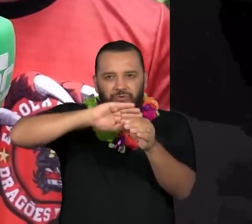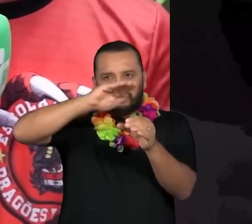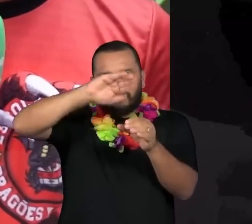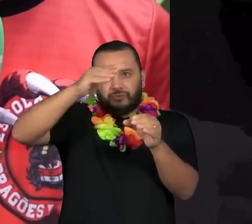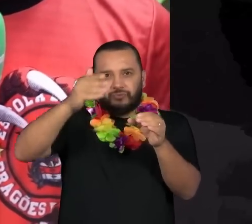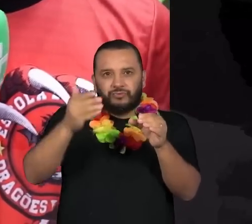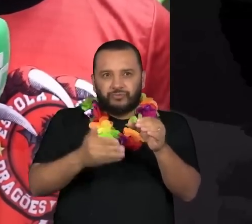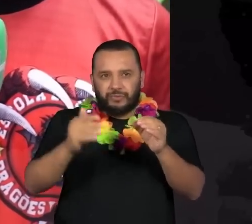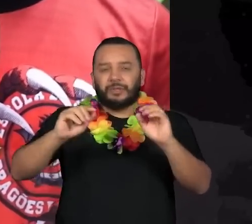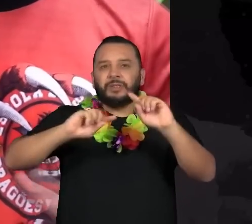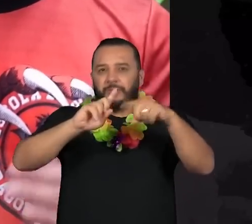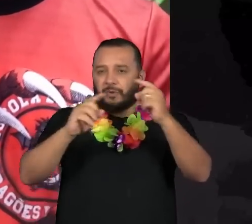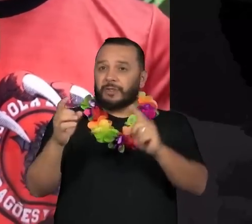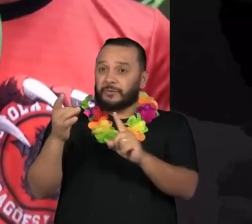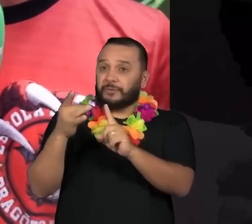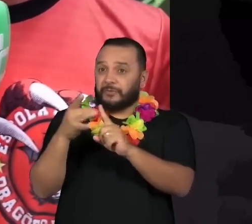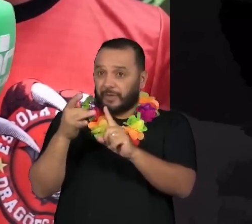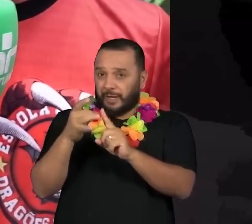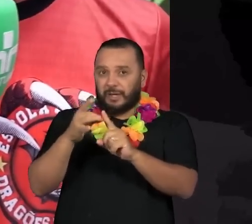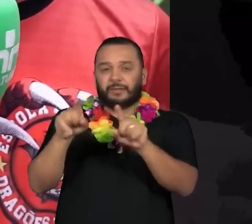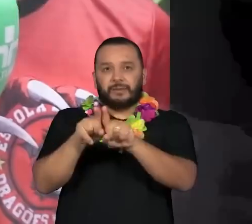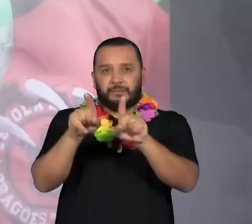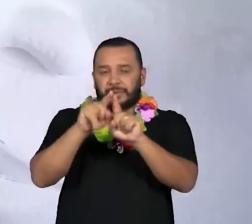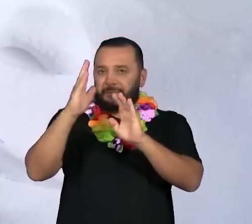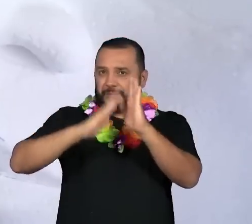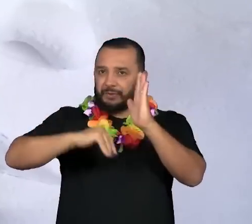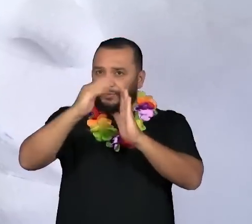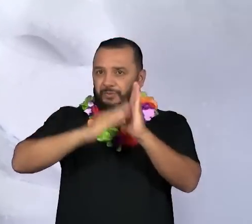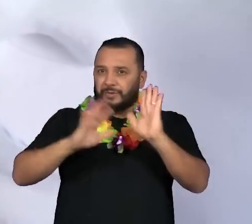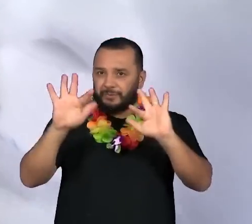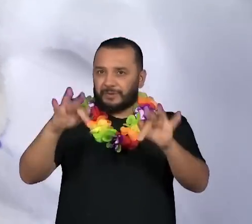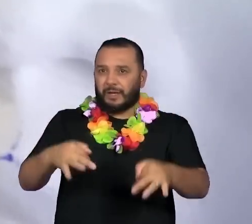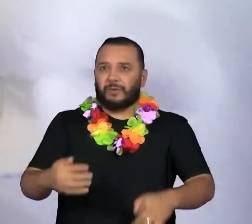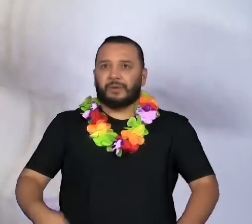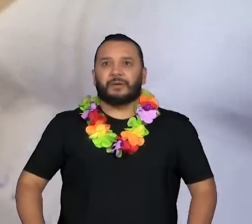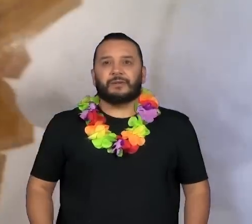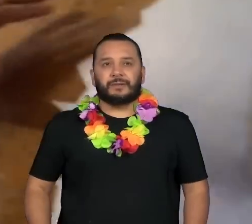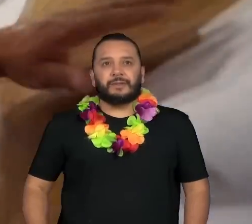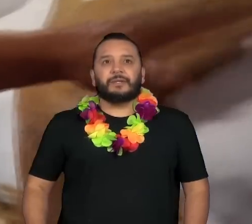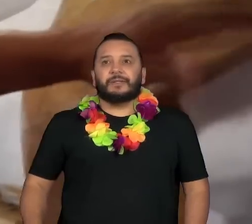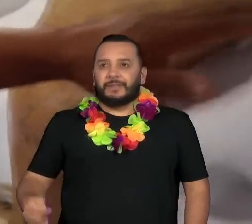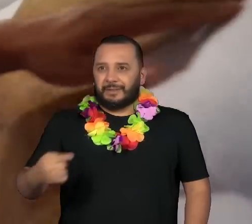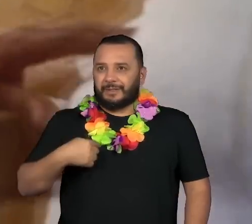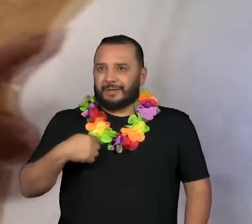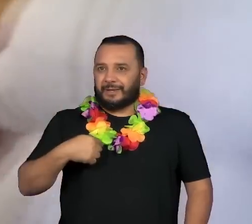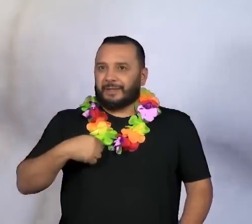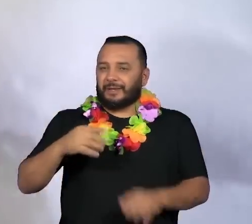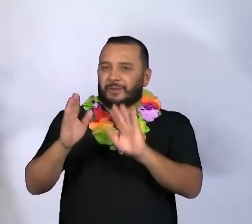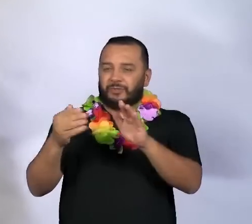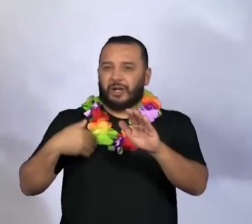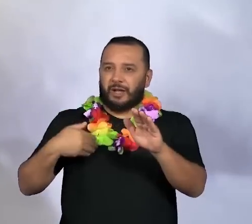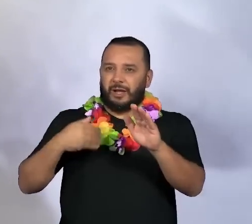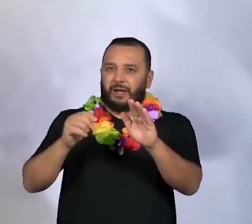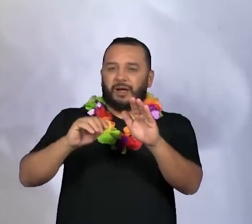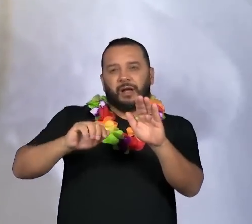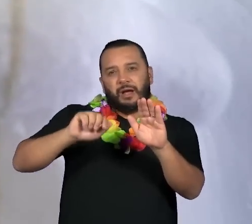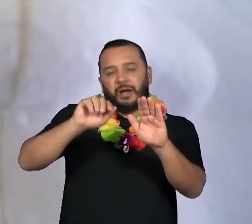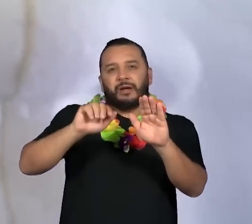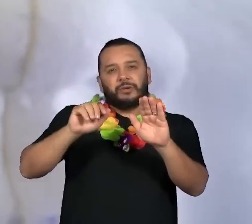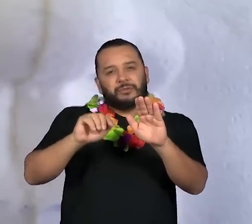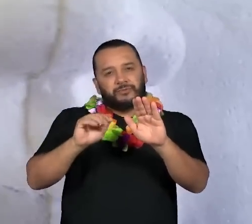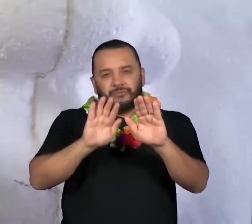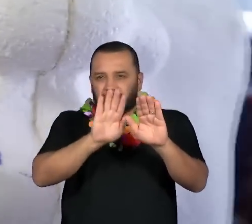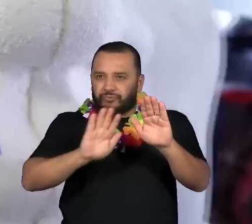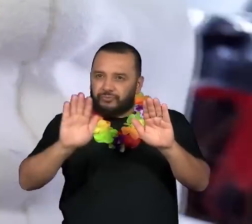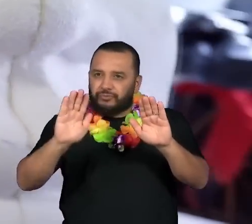de estrutura, né? E a parte de pintura final. Minha missão é pastelar o isopor. Os